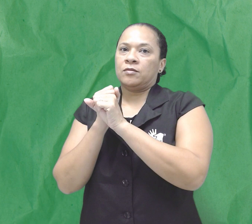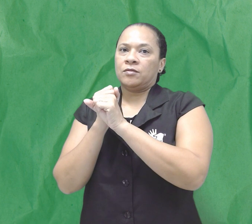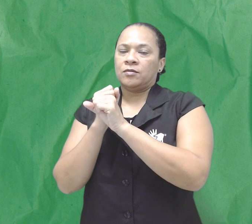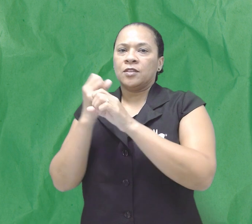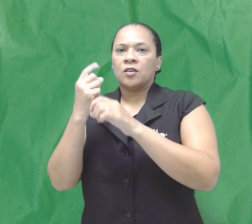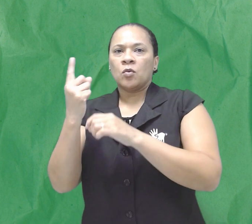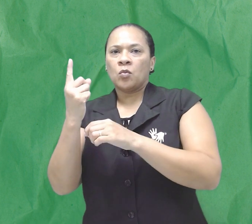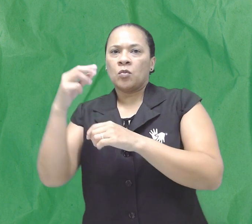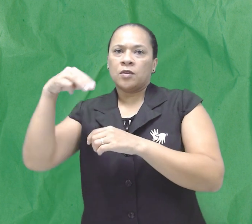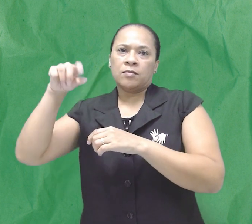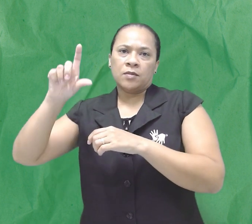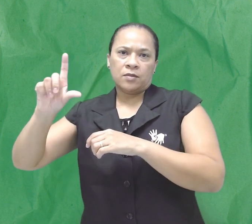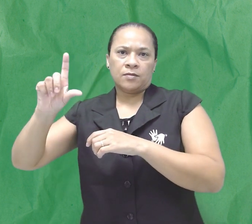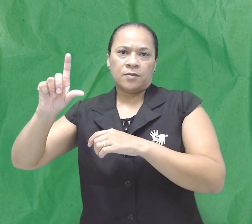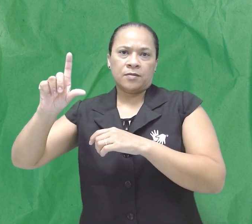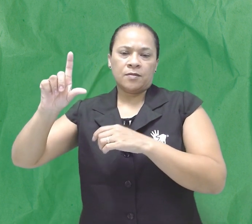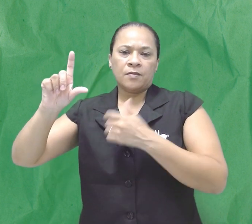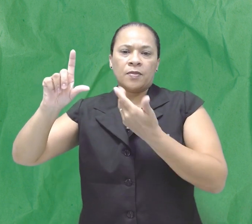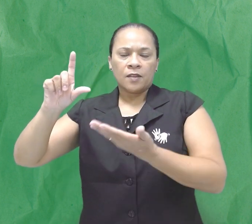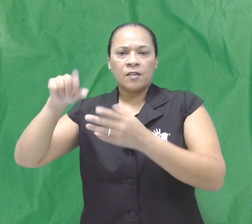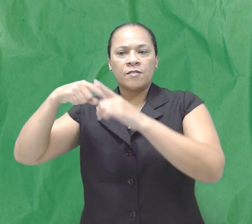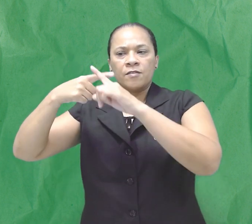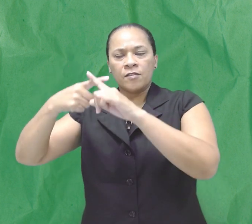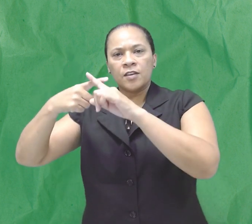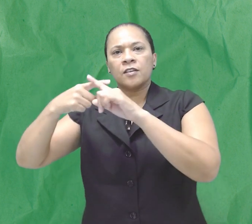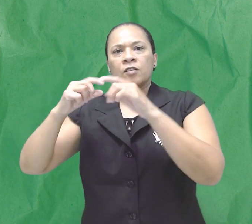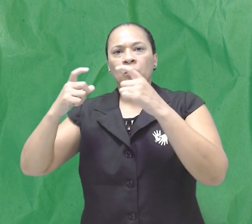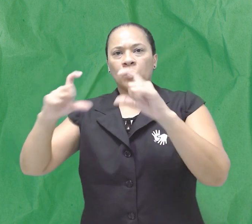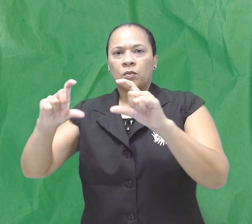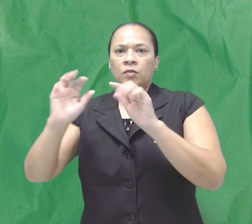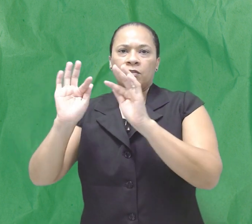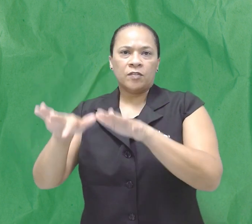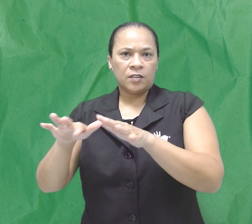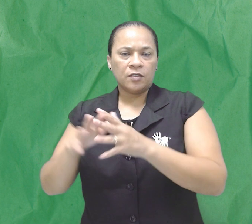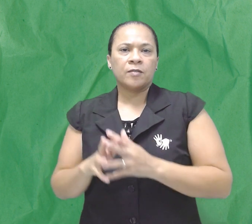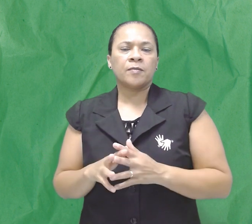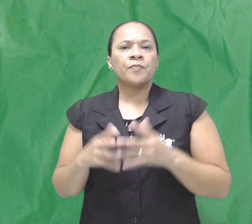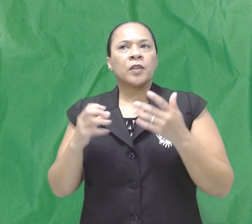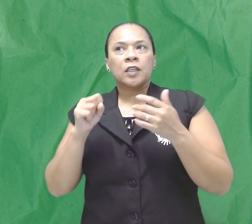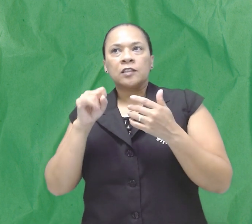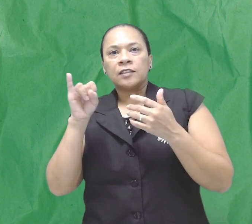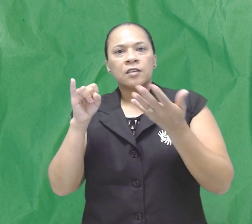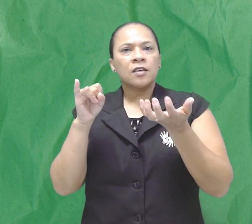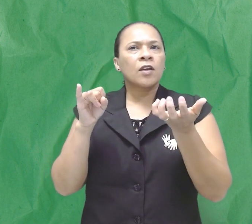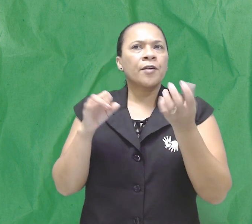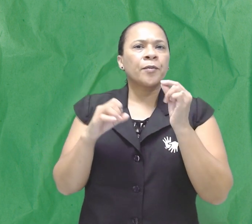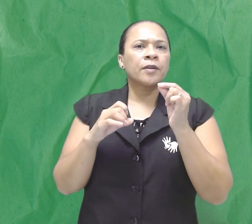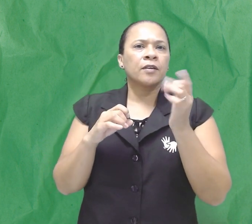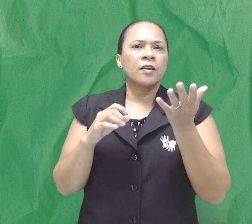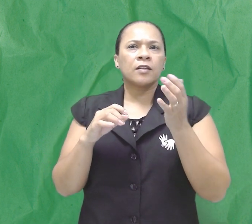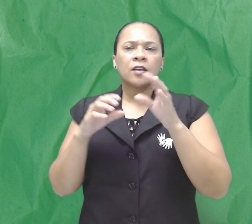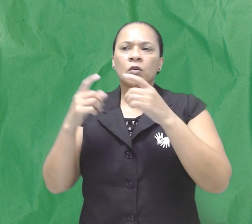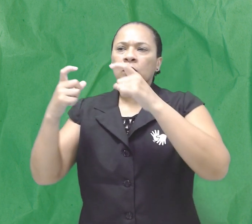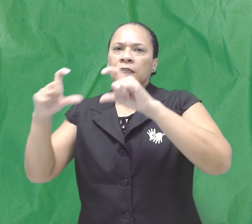vai ser de 1 ml, vezes a concentração final, tá? Se eu quero saber agora qual